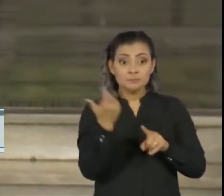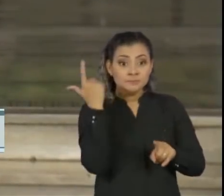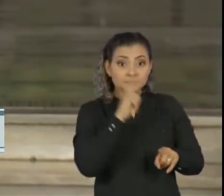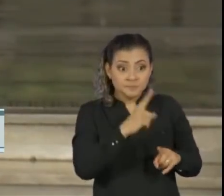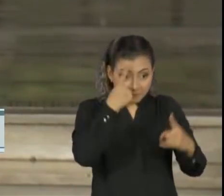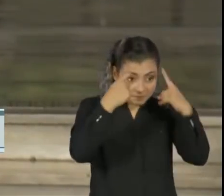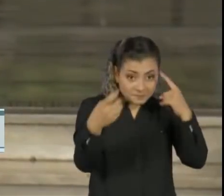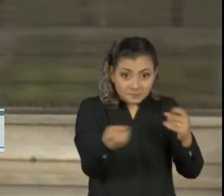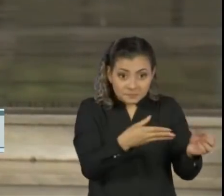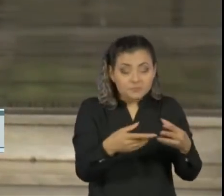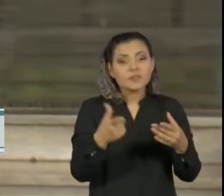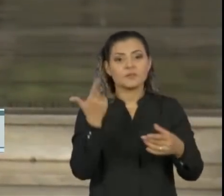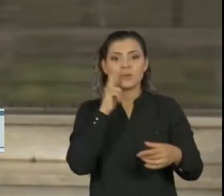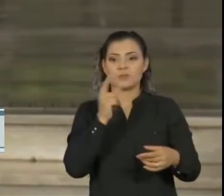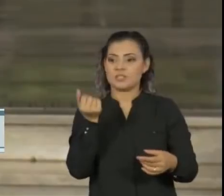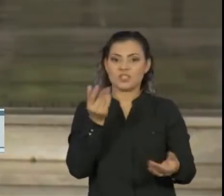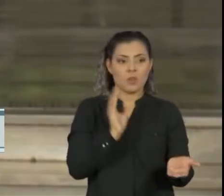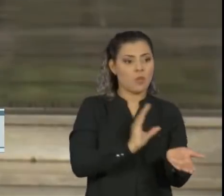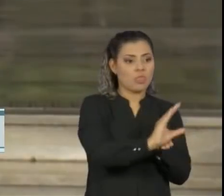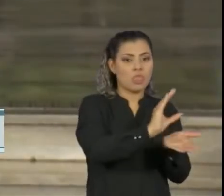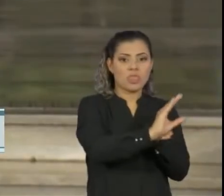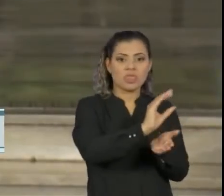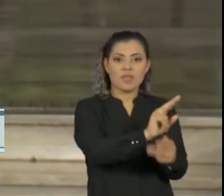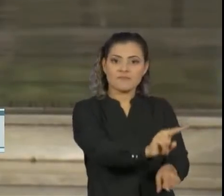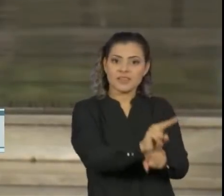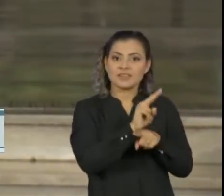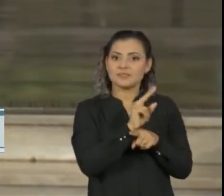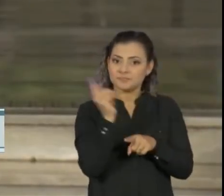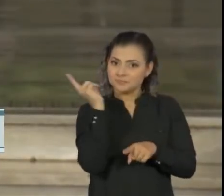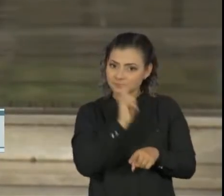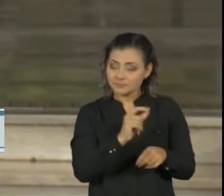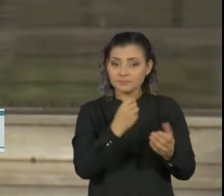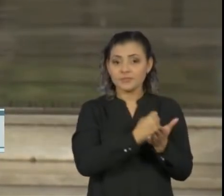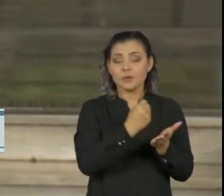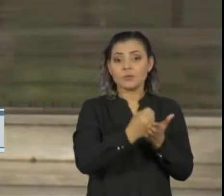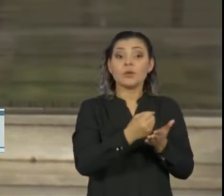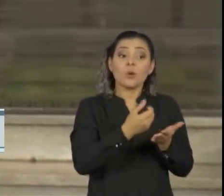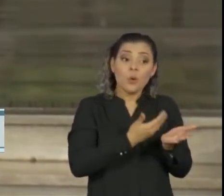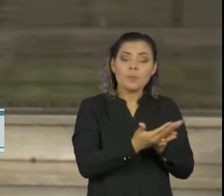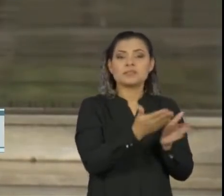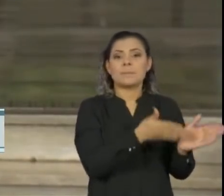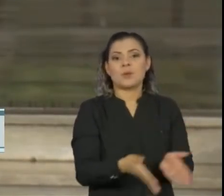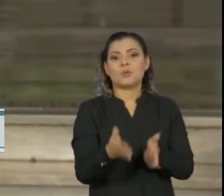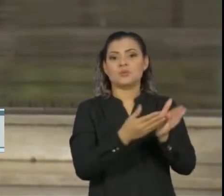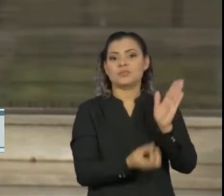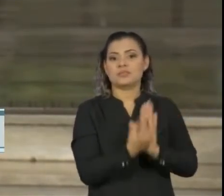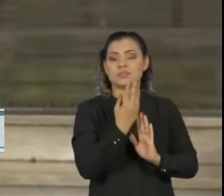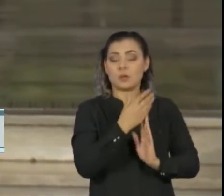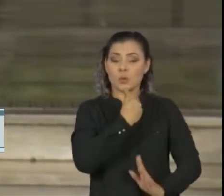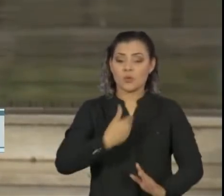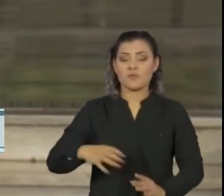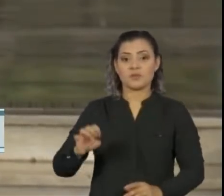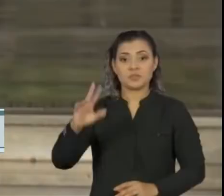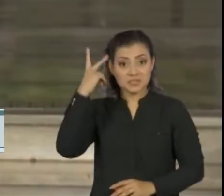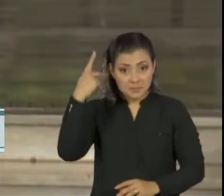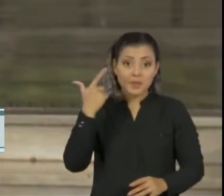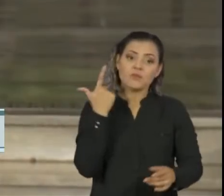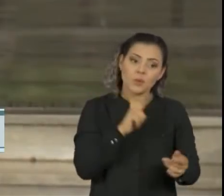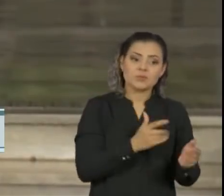receber linhas de crédito, linhas de financiamento e contratação dos produtos através do governo de São